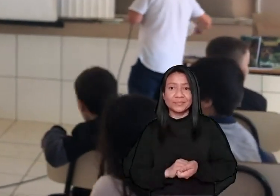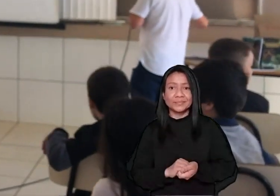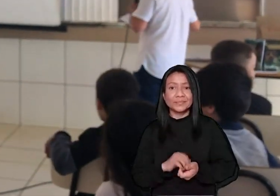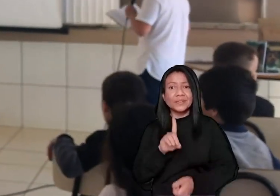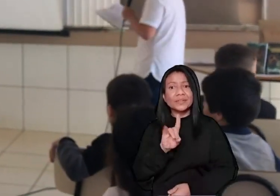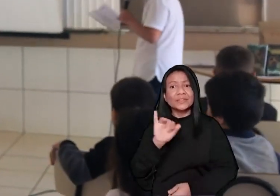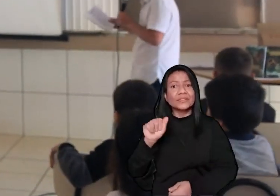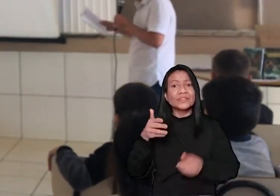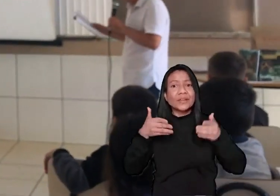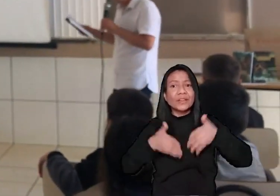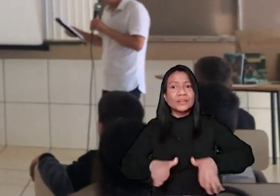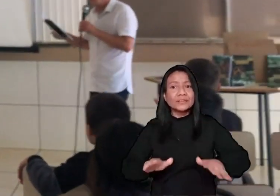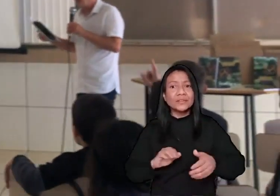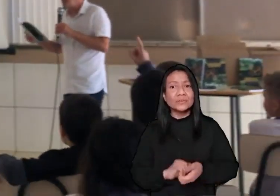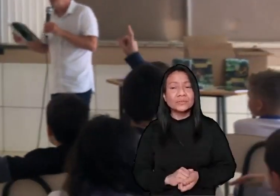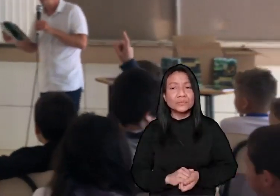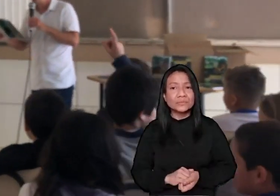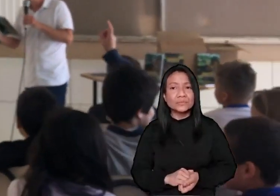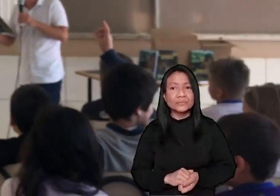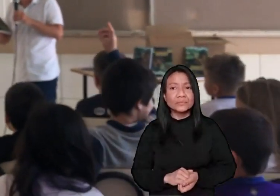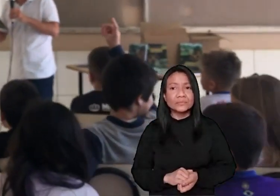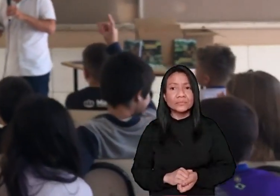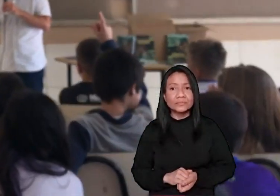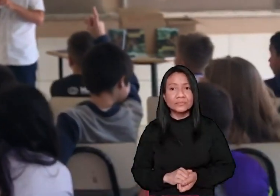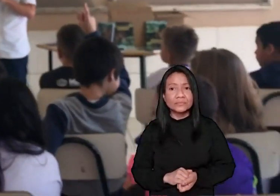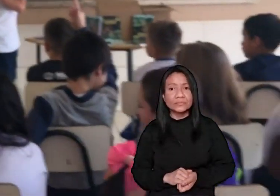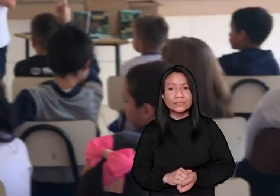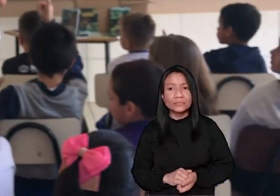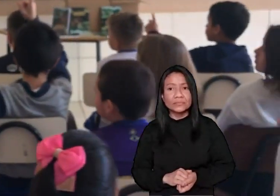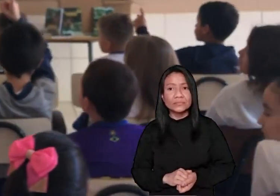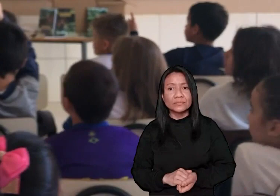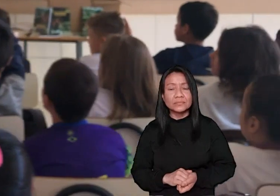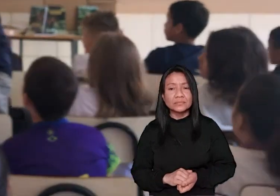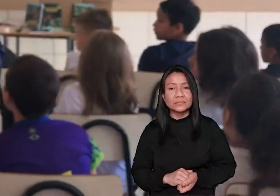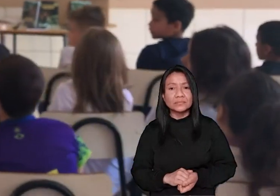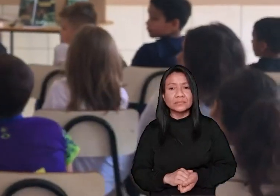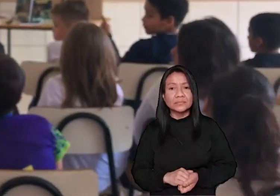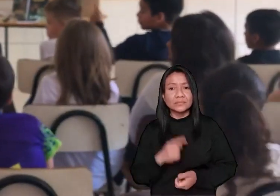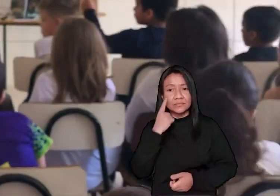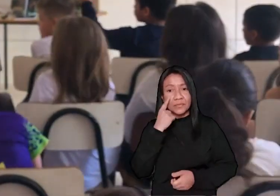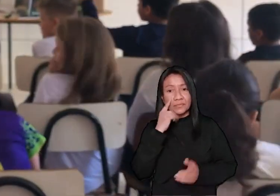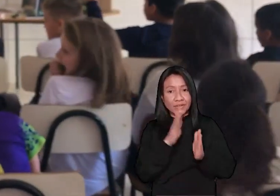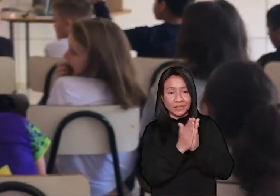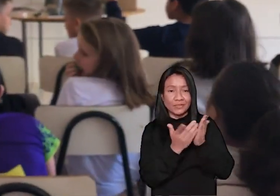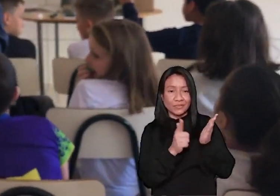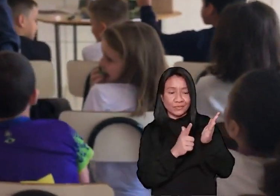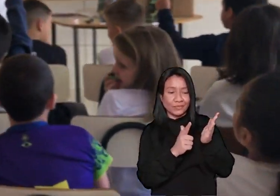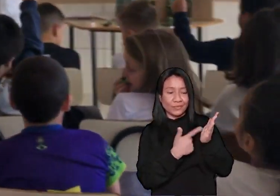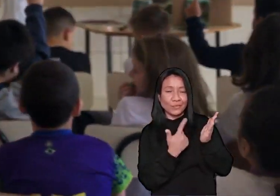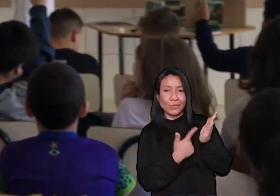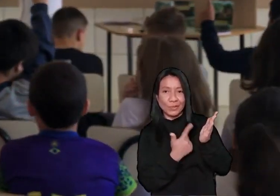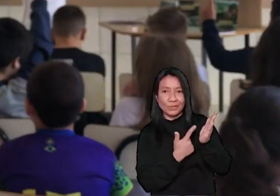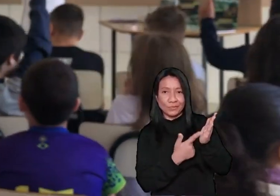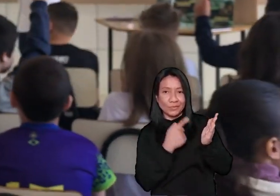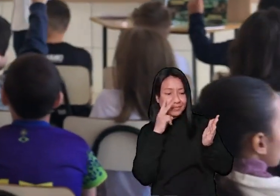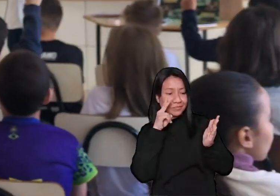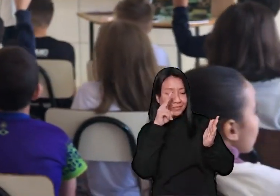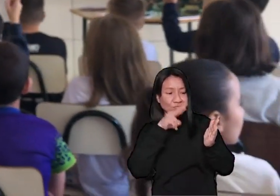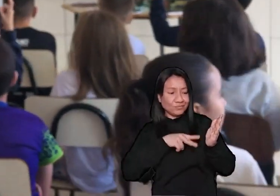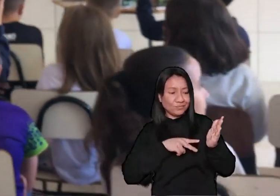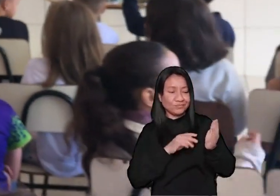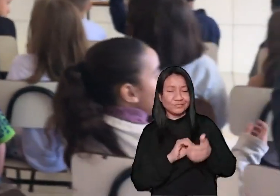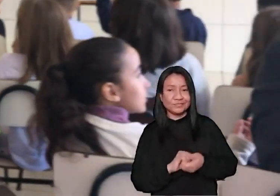Em agosto, né? Não, 18 de julho de 1896. Tá? Ele tinha 70 anos quando ele